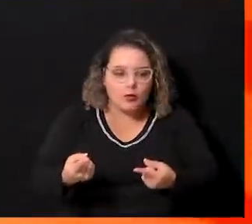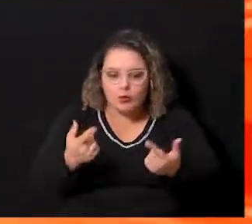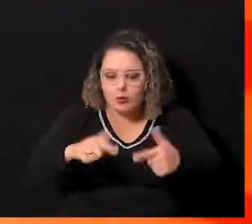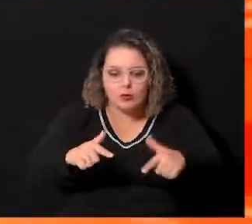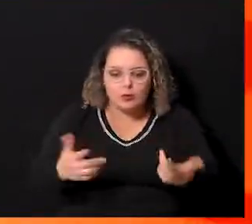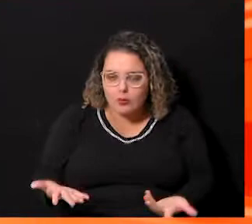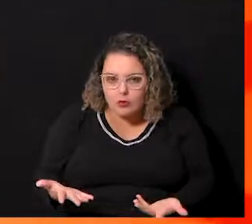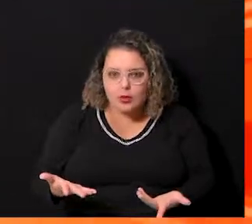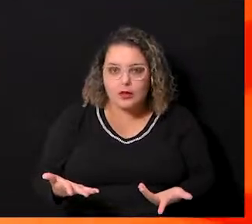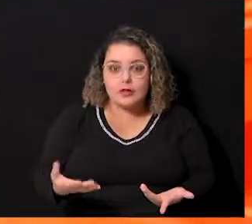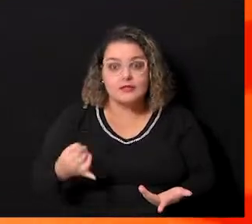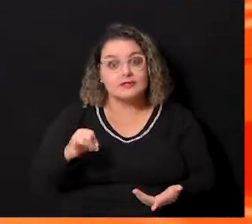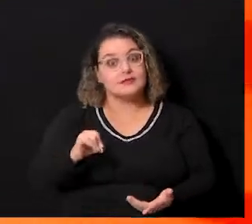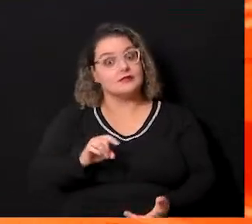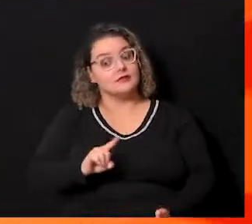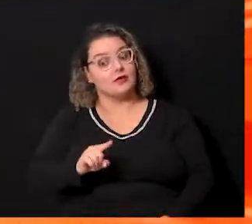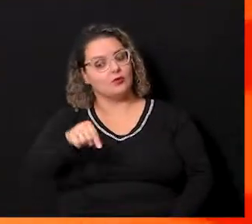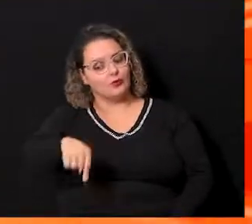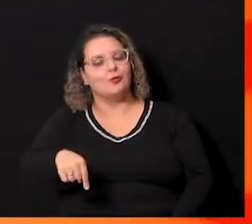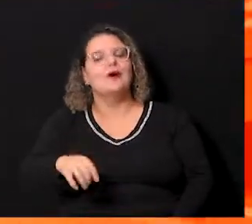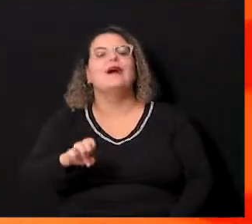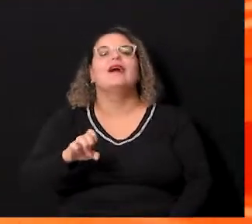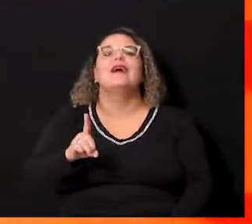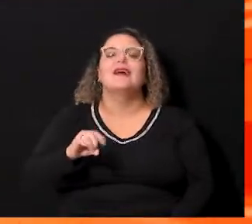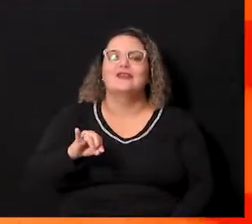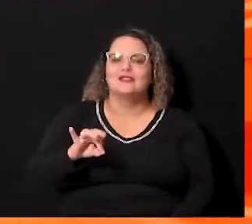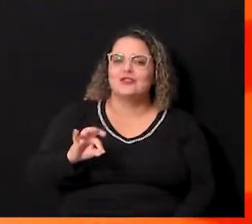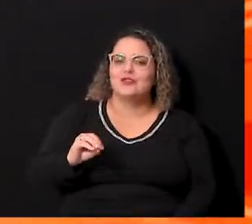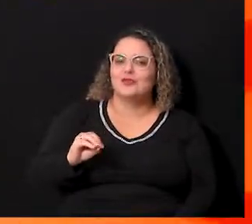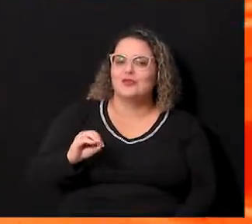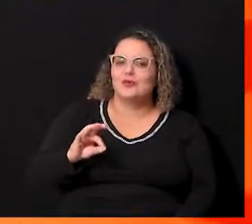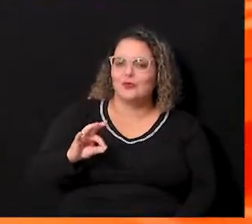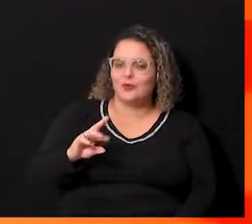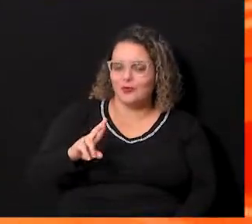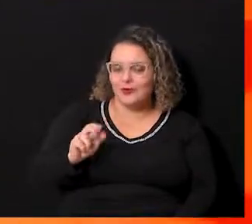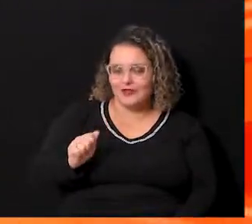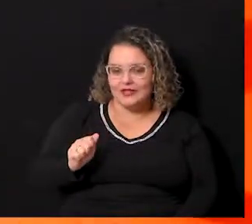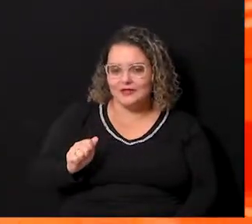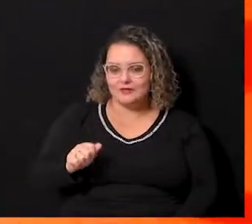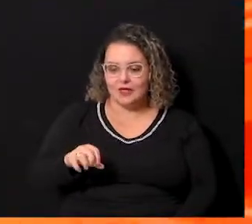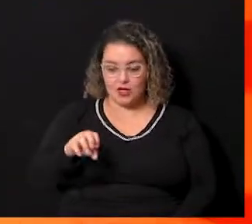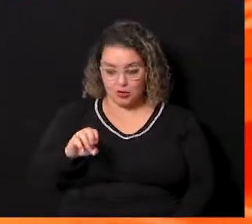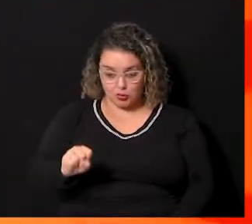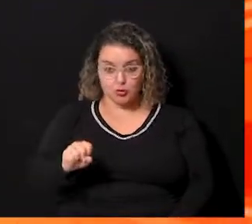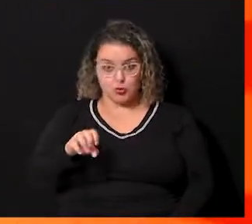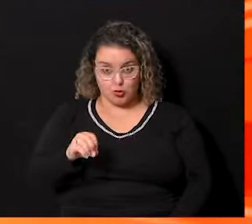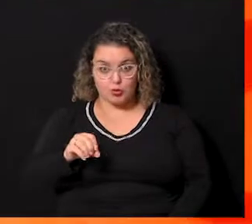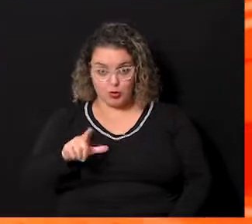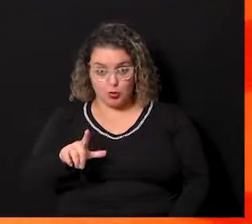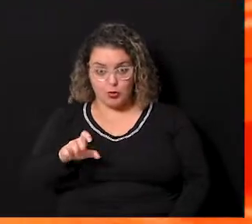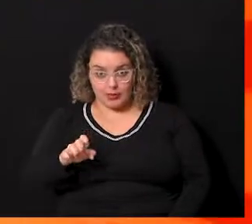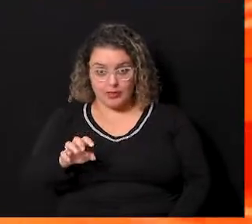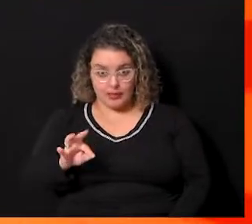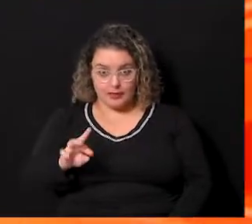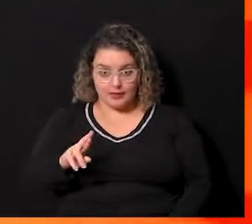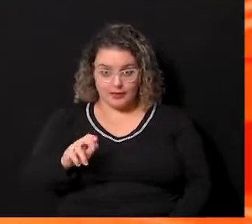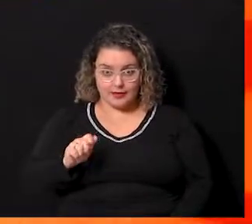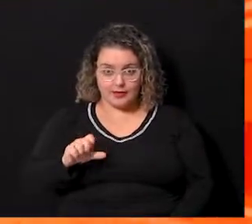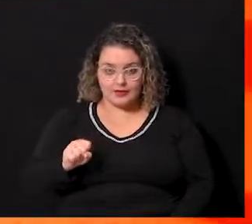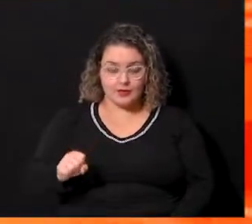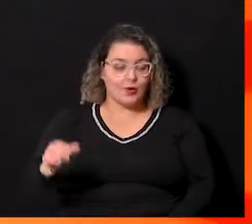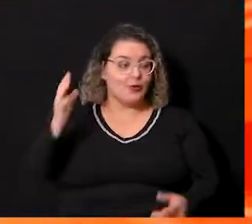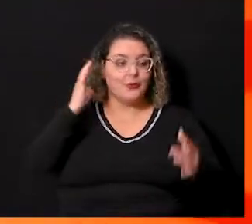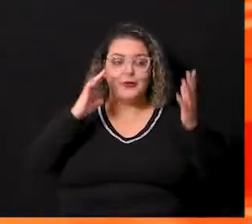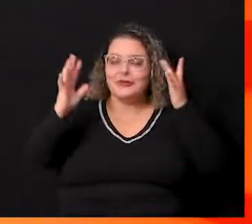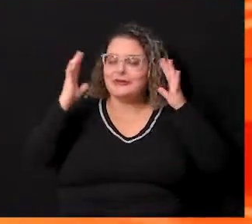editora. Ela vai trabalhar numa editora, a Soletras, entra como assistente editorial com os seus